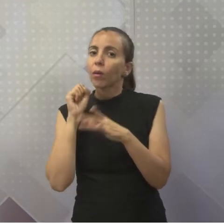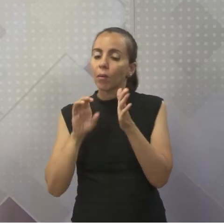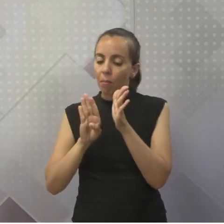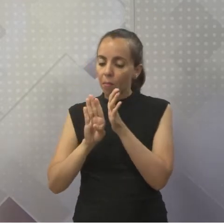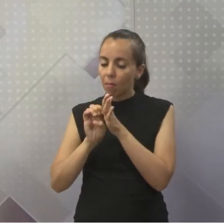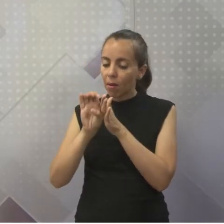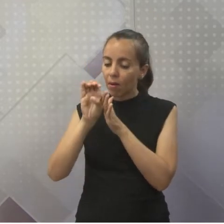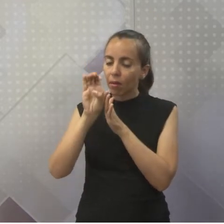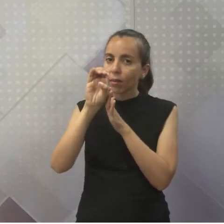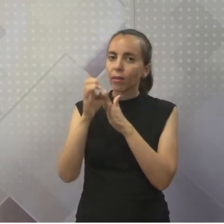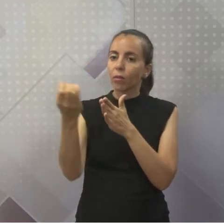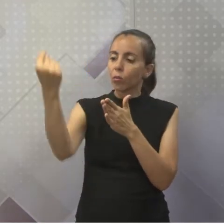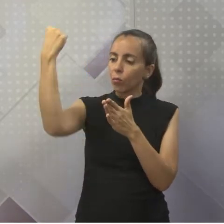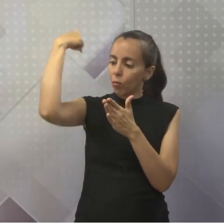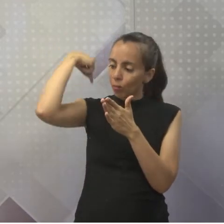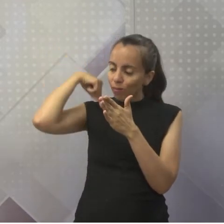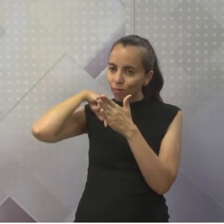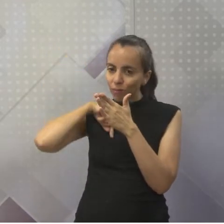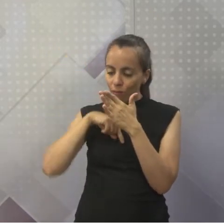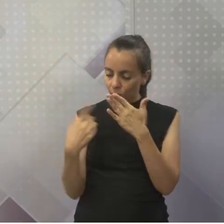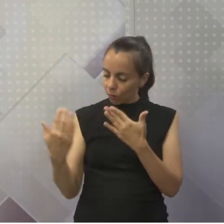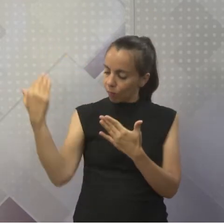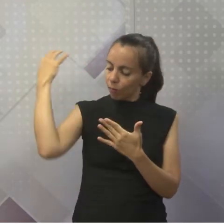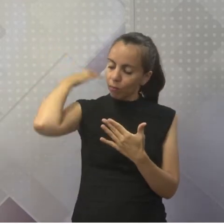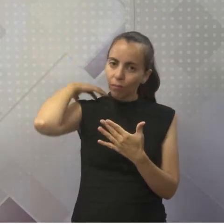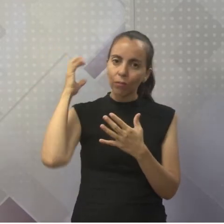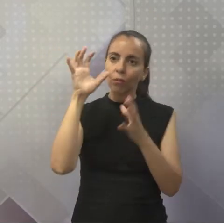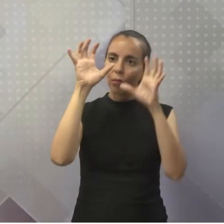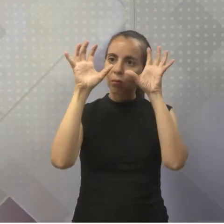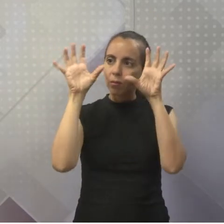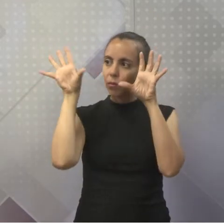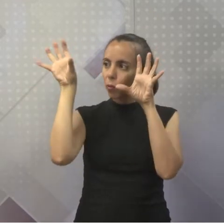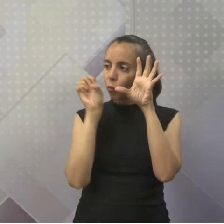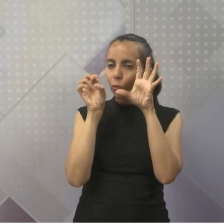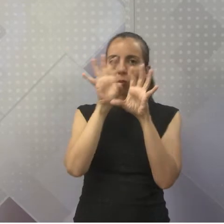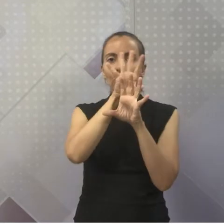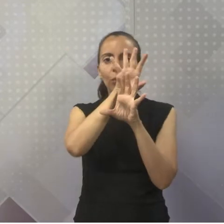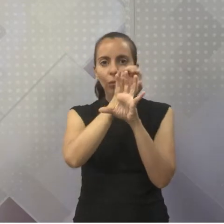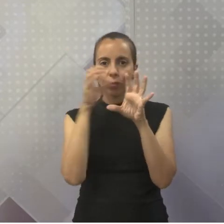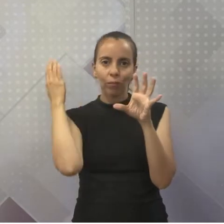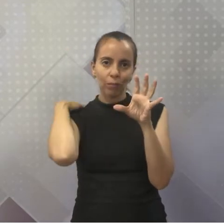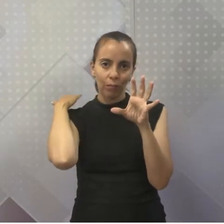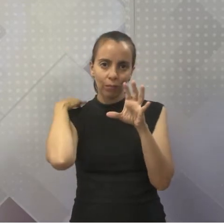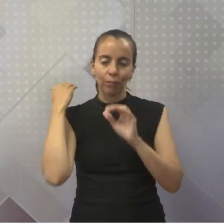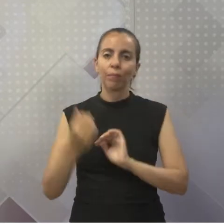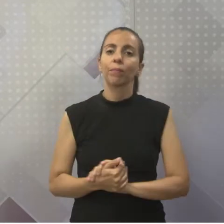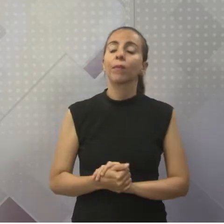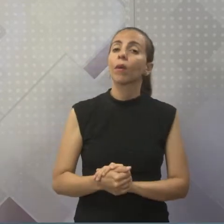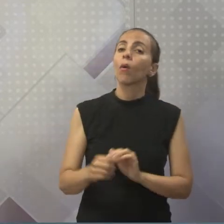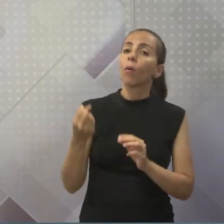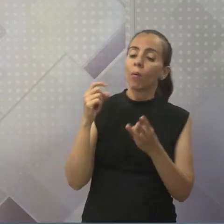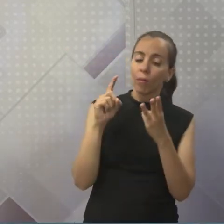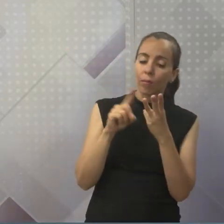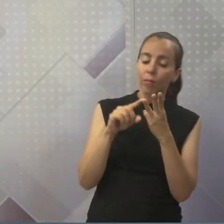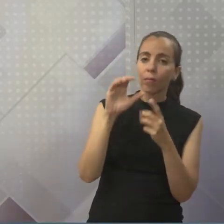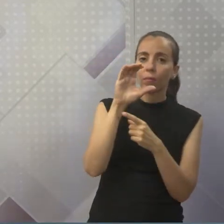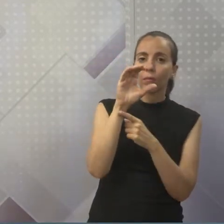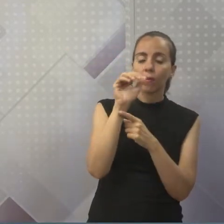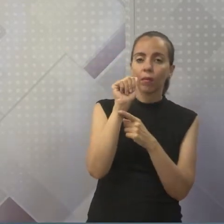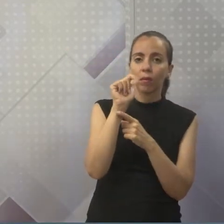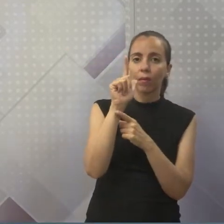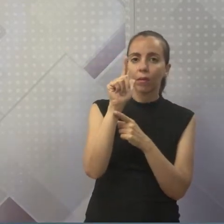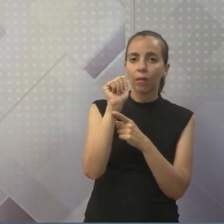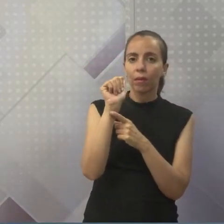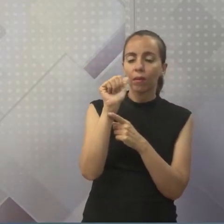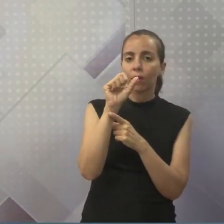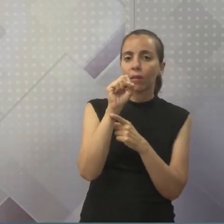se instalar nos seus pulmões, provocando a doença. Ou então uma doença chamada calazar. Nome